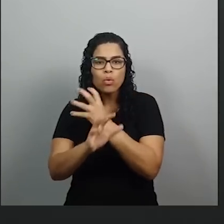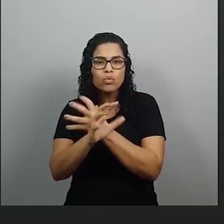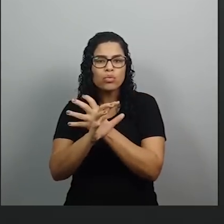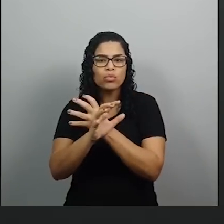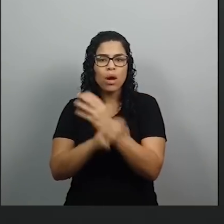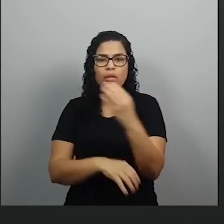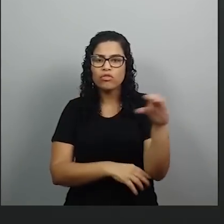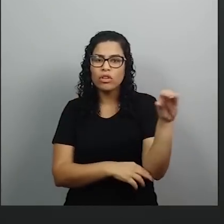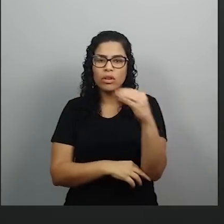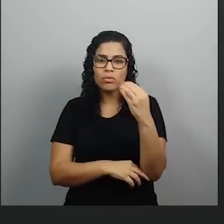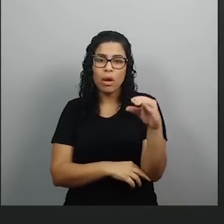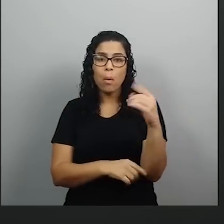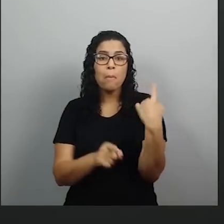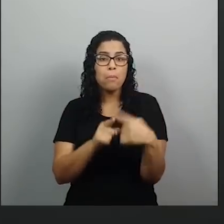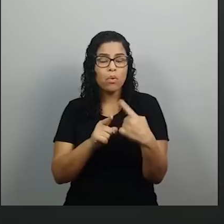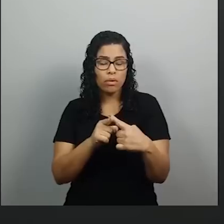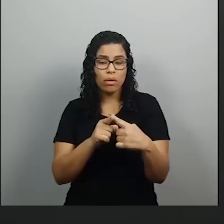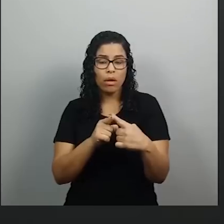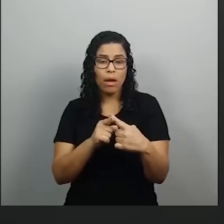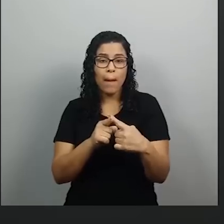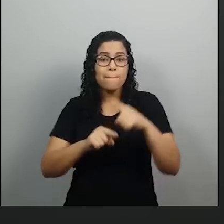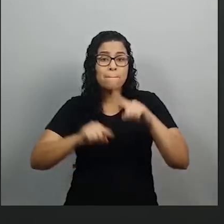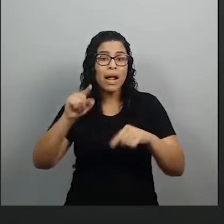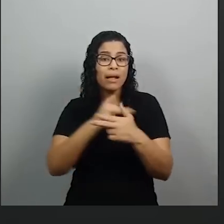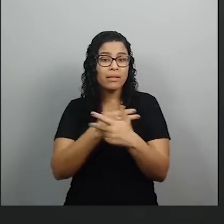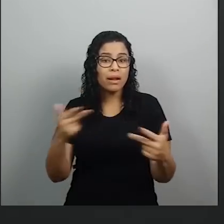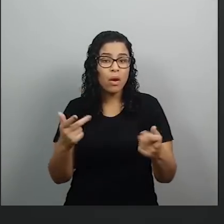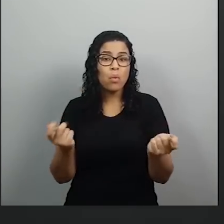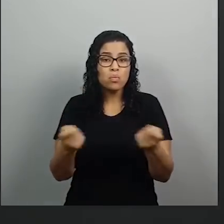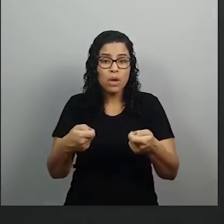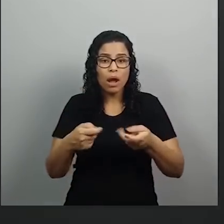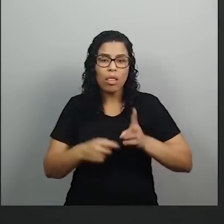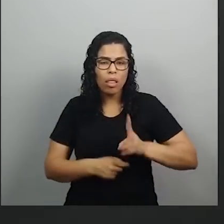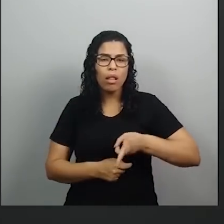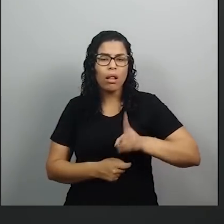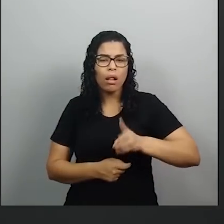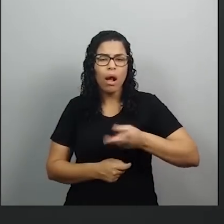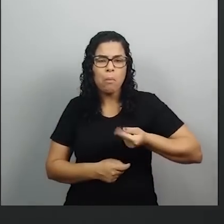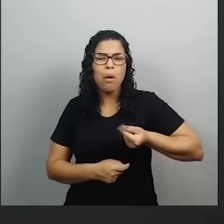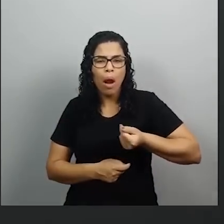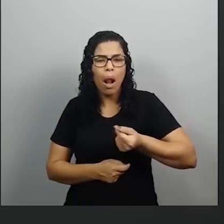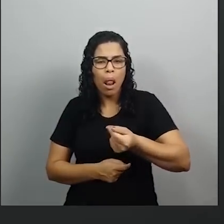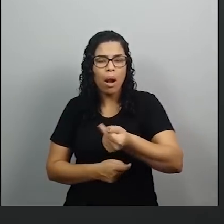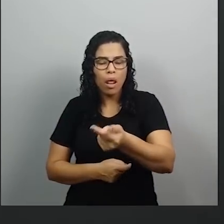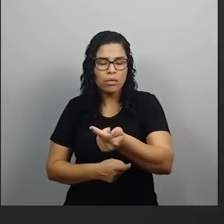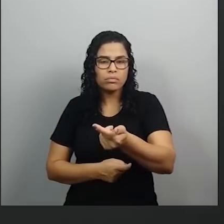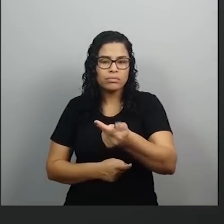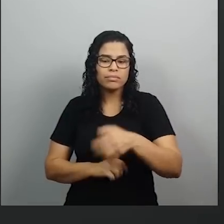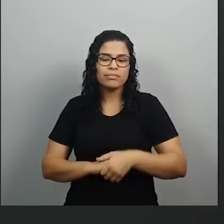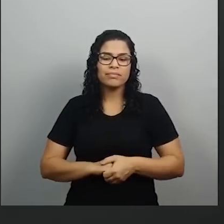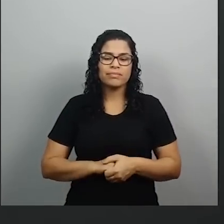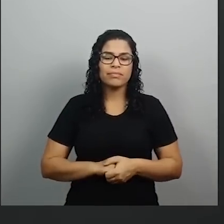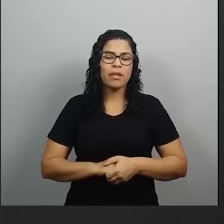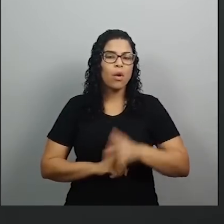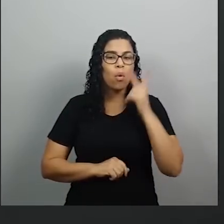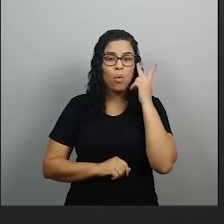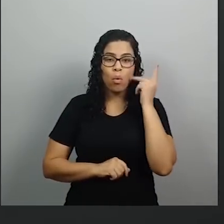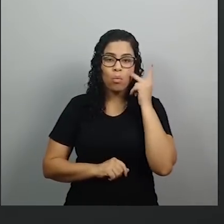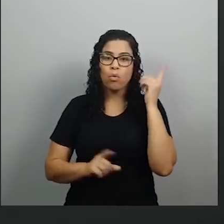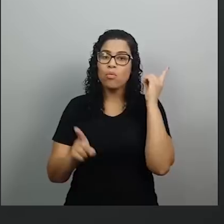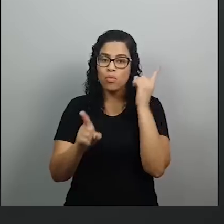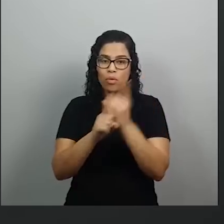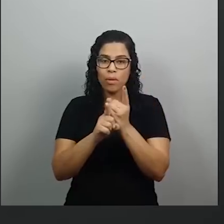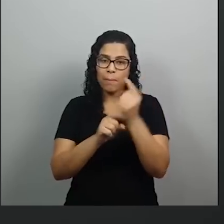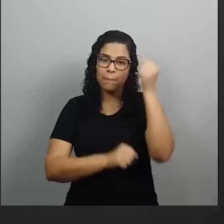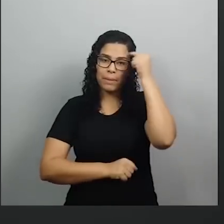logo nisso aqui, ó, um resto, com uma ossada ali, uma pena ou uma concha, é o mais comum de